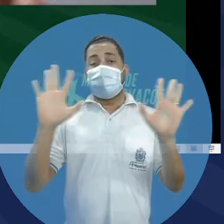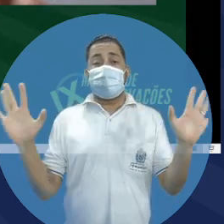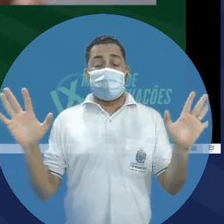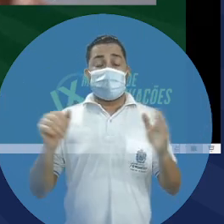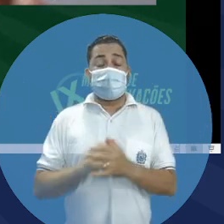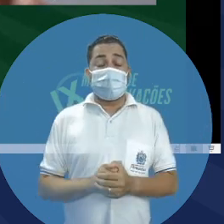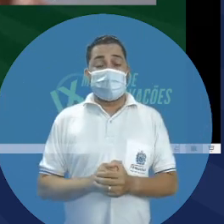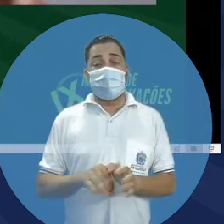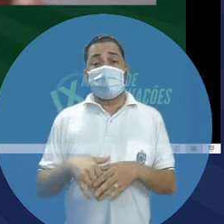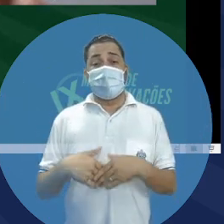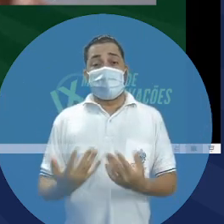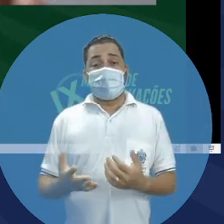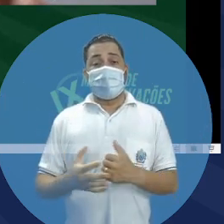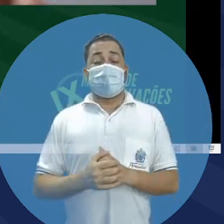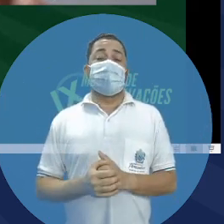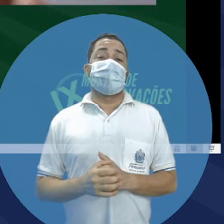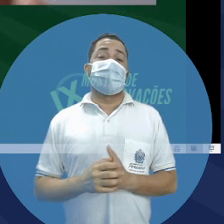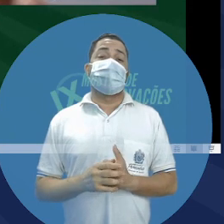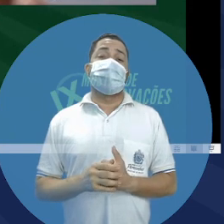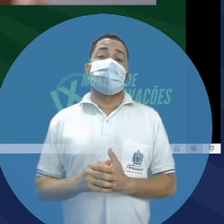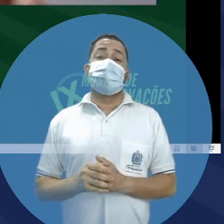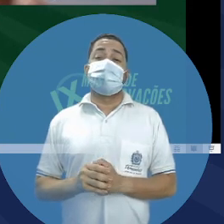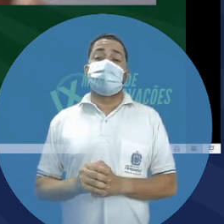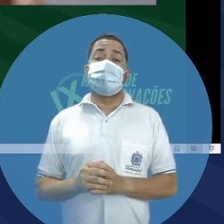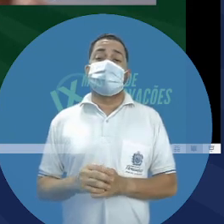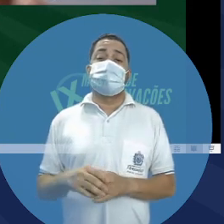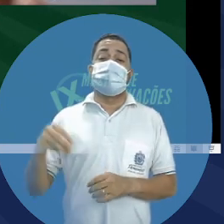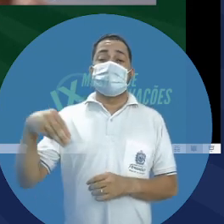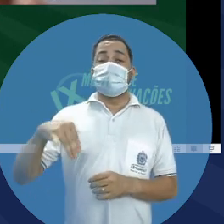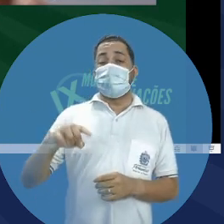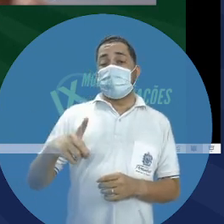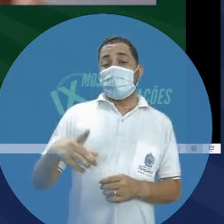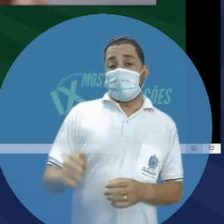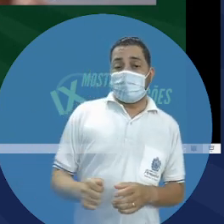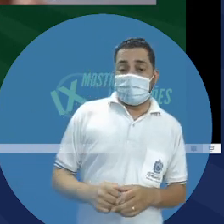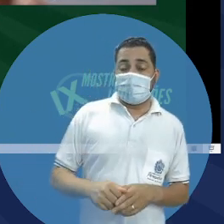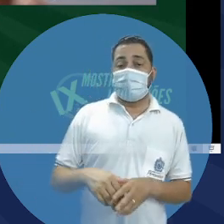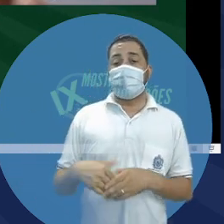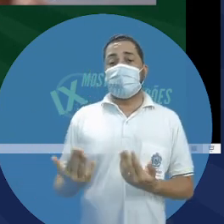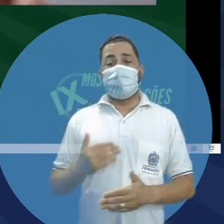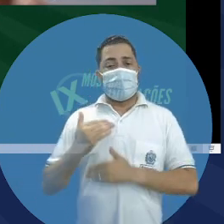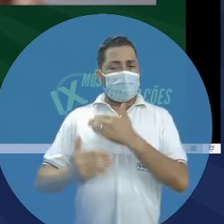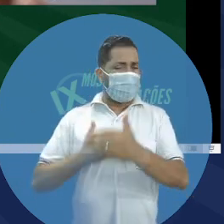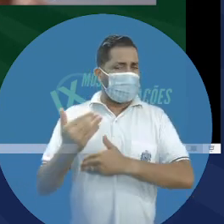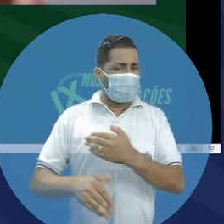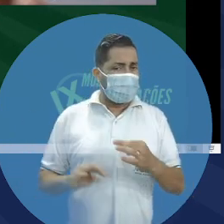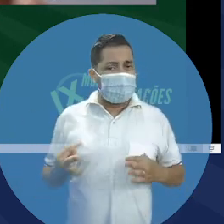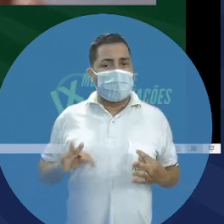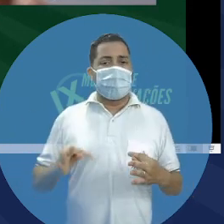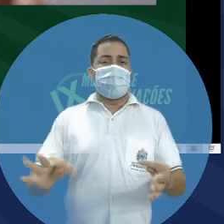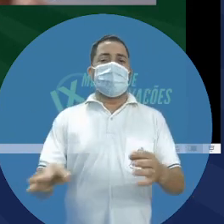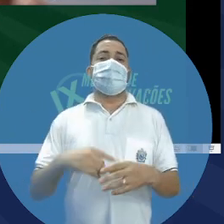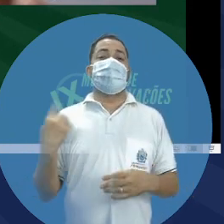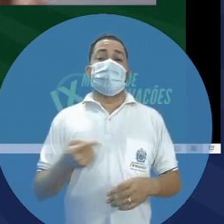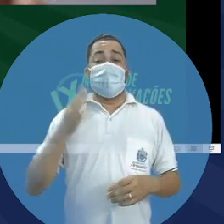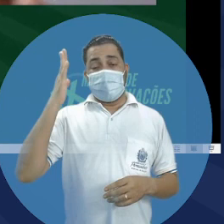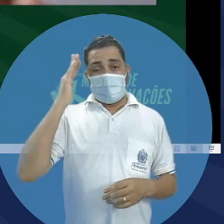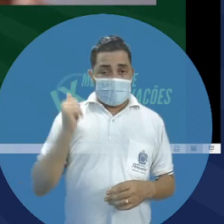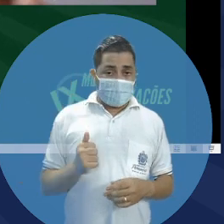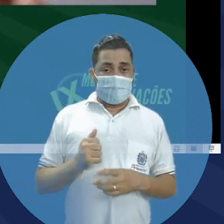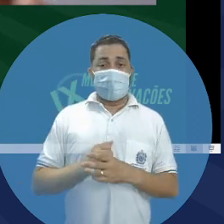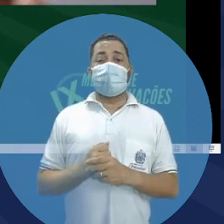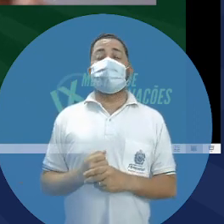devido à mídia, né? Hoje, a essa evolução tecnológica, nós sabemos